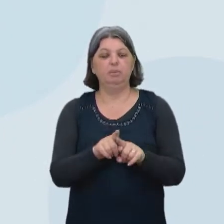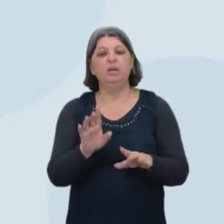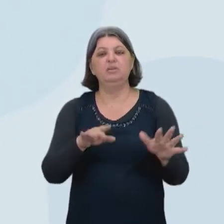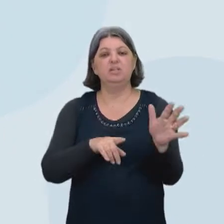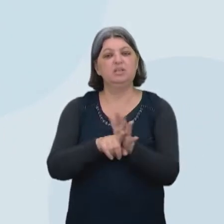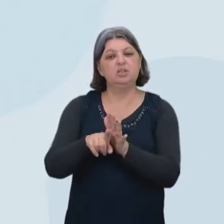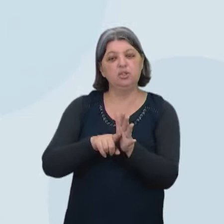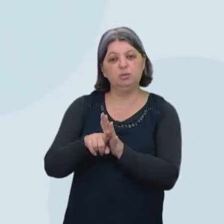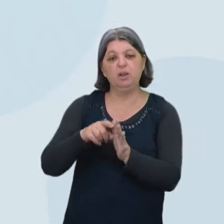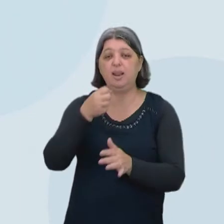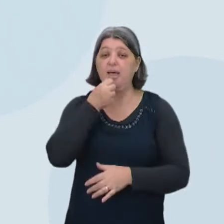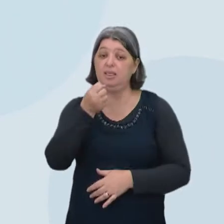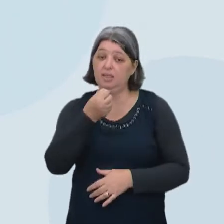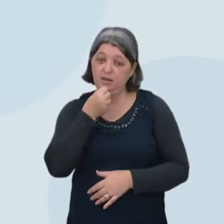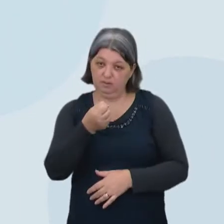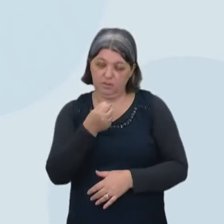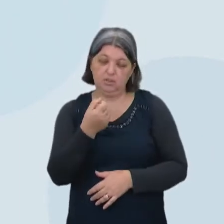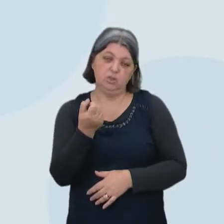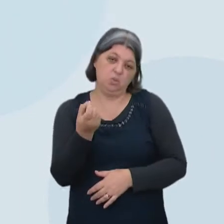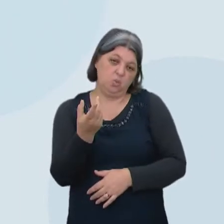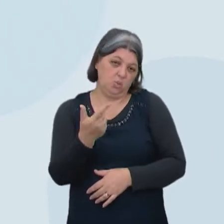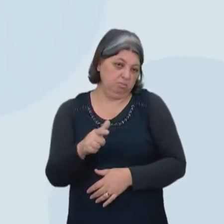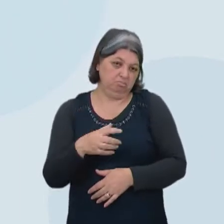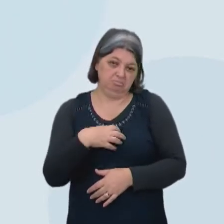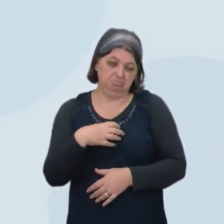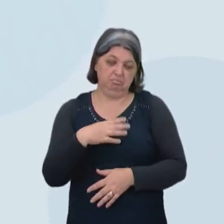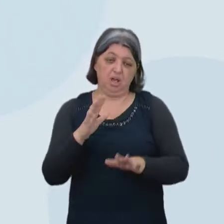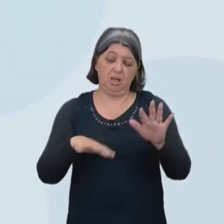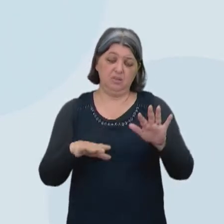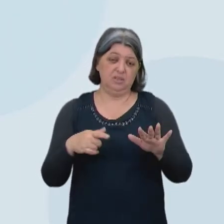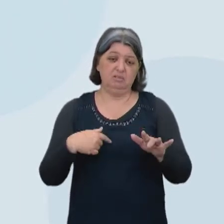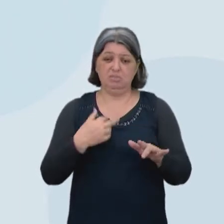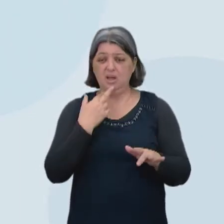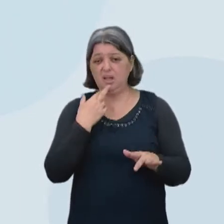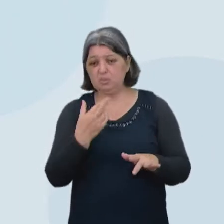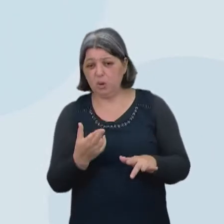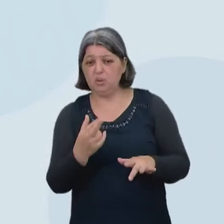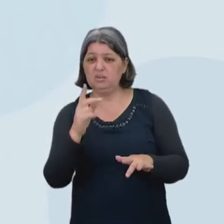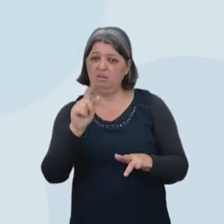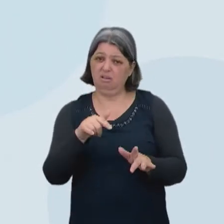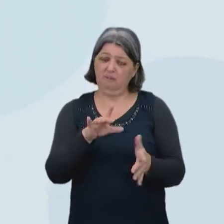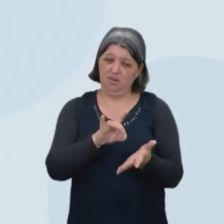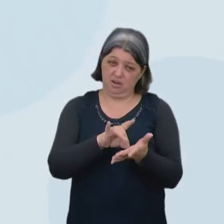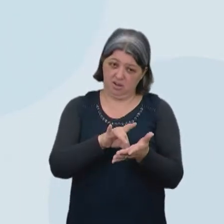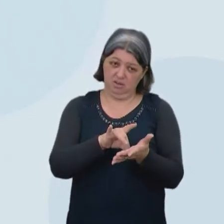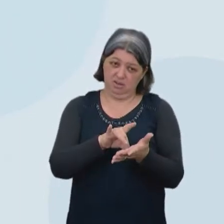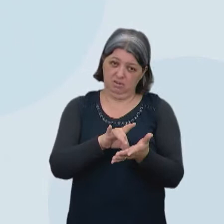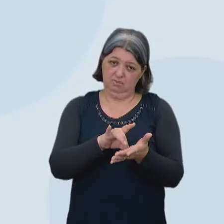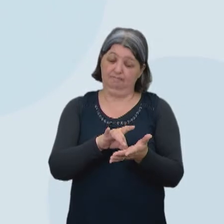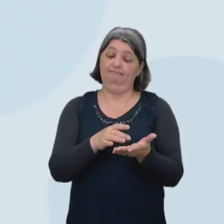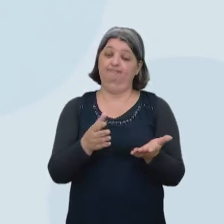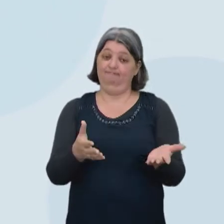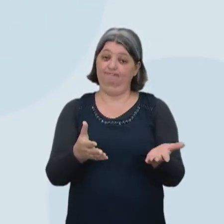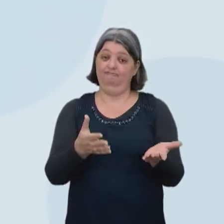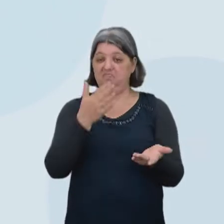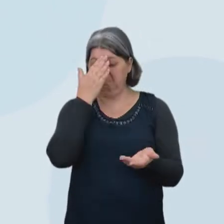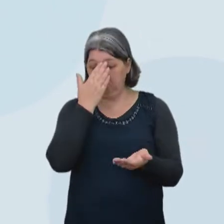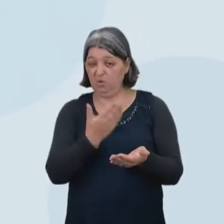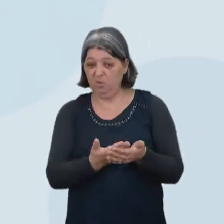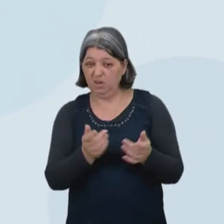por entrevistas ou por outros meios, e que nem sempre as respostas são fidedignas, ou seja, dignas de